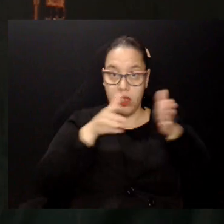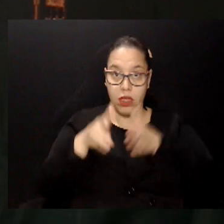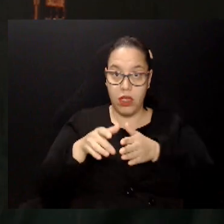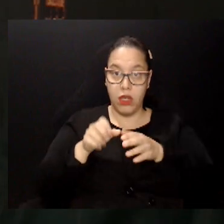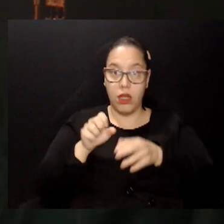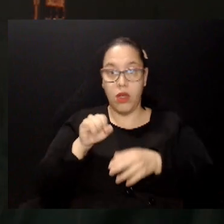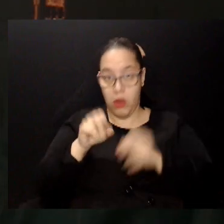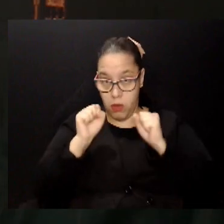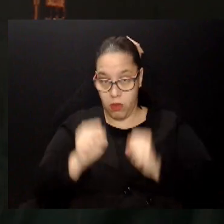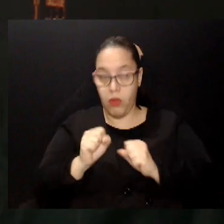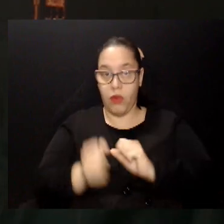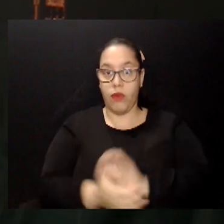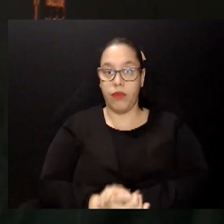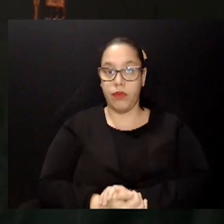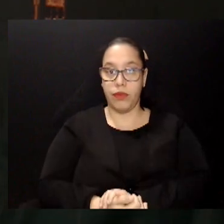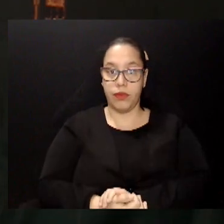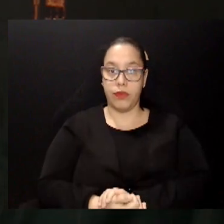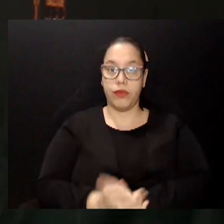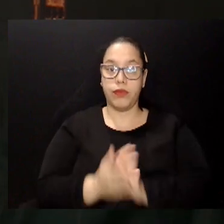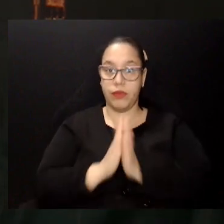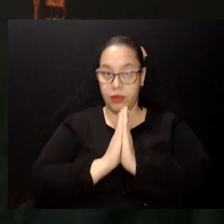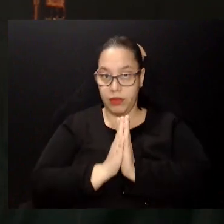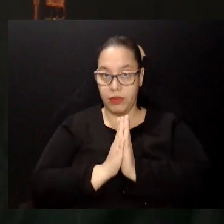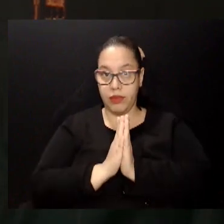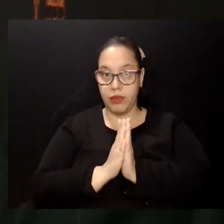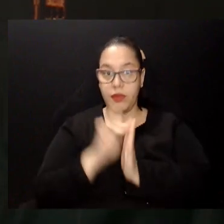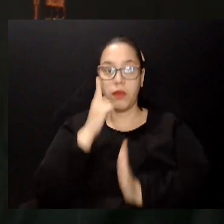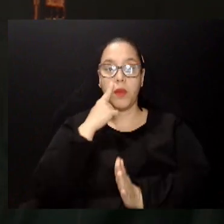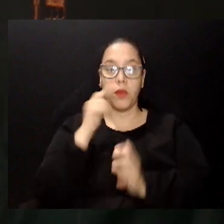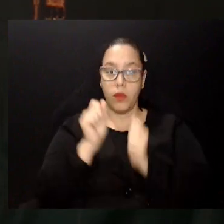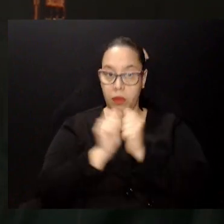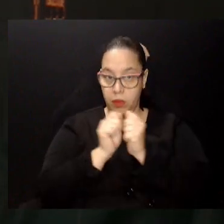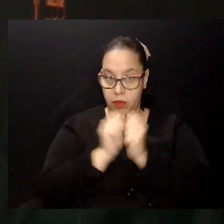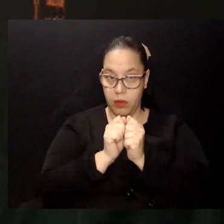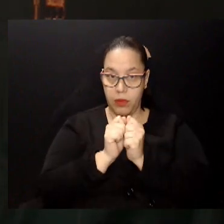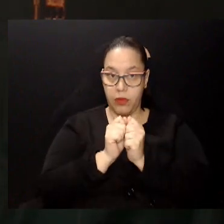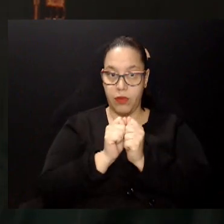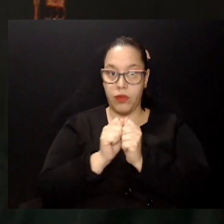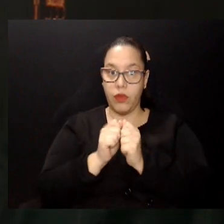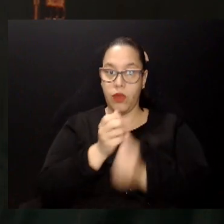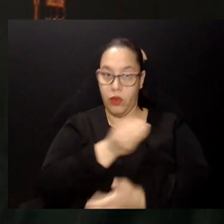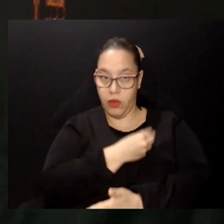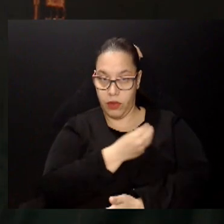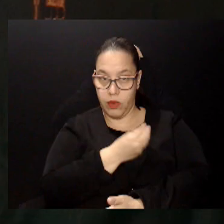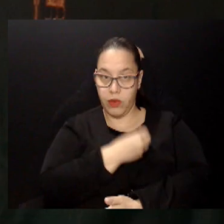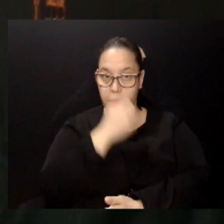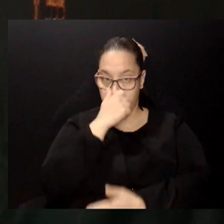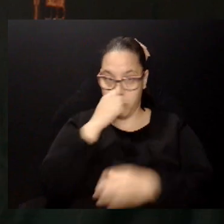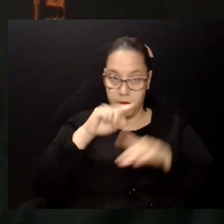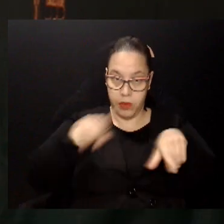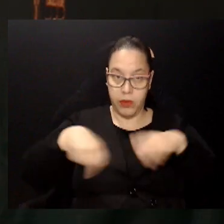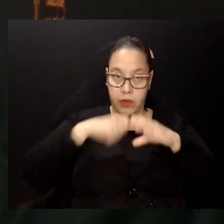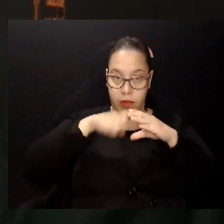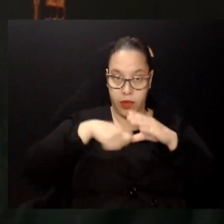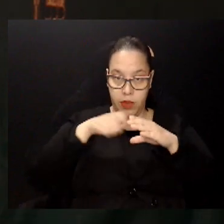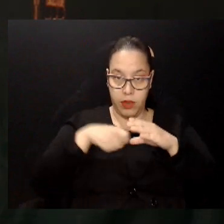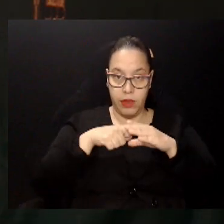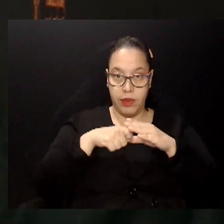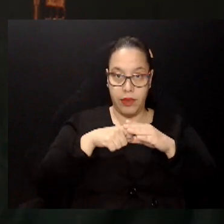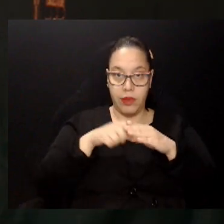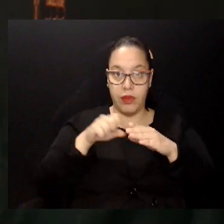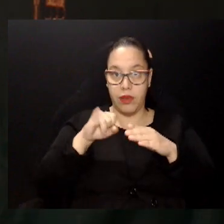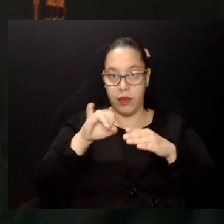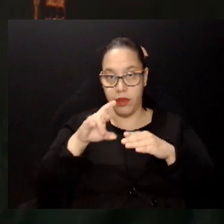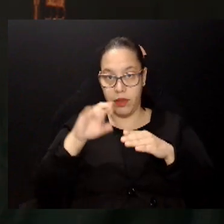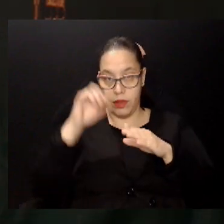gentileza. Por favor, vamos ver quem é que está conosco. Estamos aqui ao vivo, Estúdio Câmara. Daqui a pouquinho a Iria está chegando, trazendo